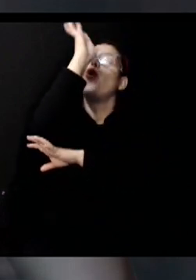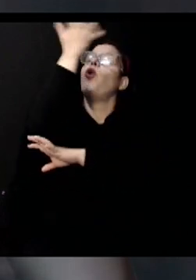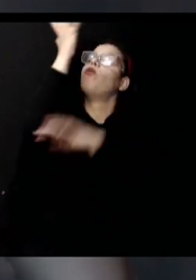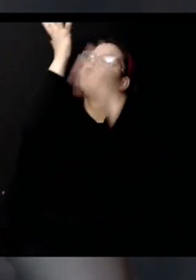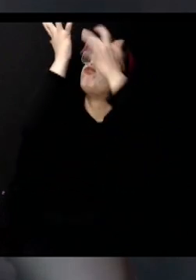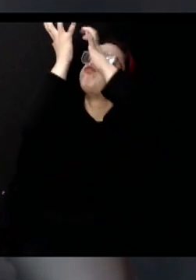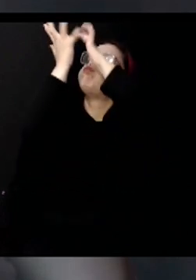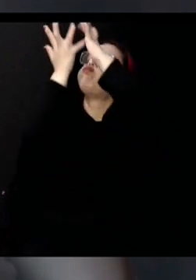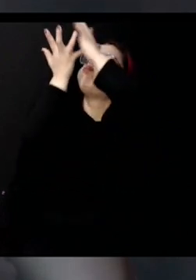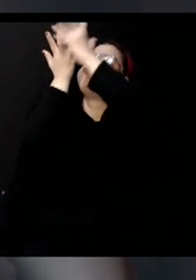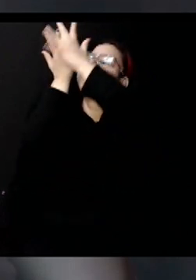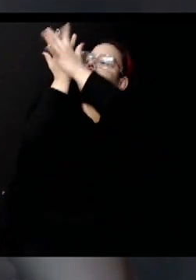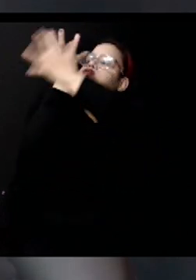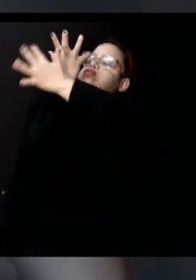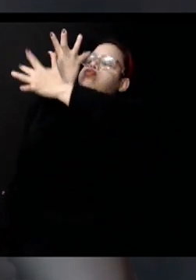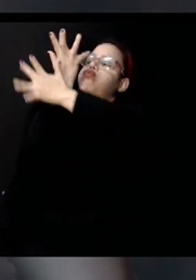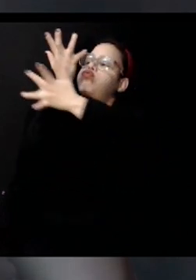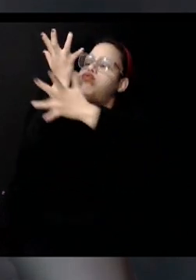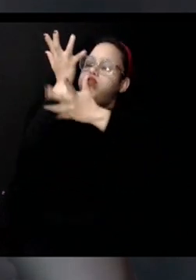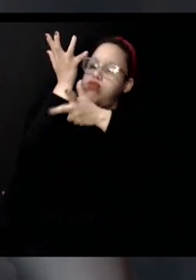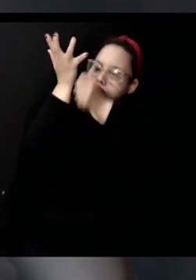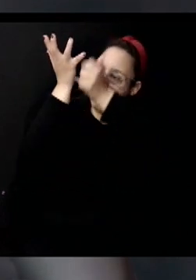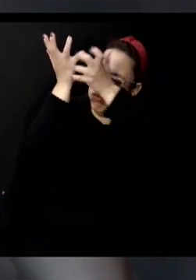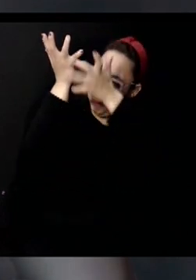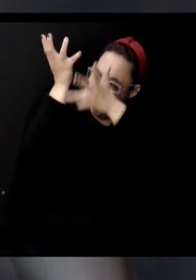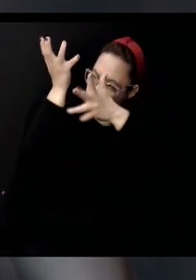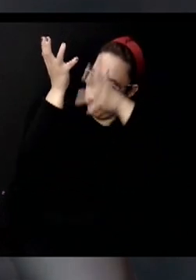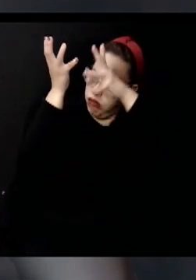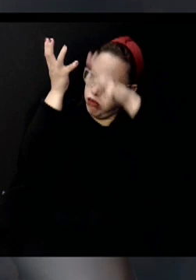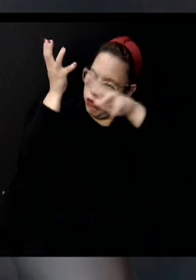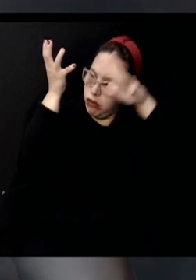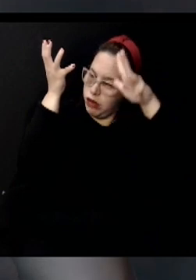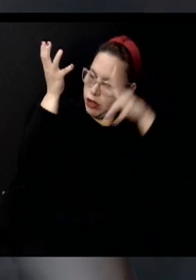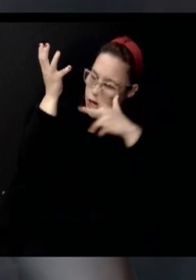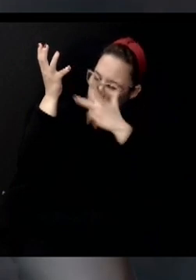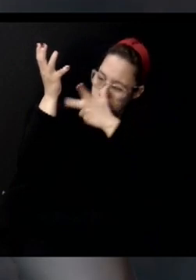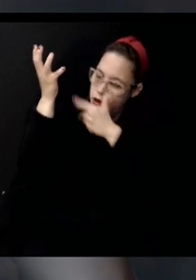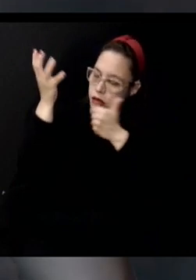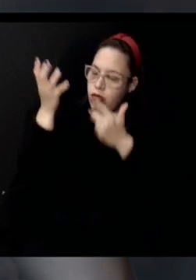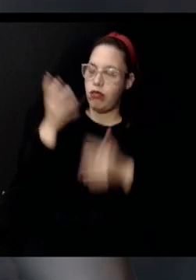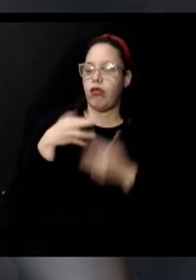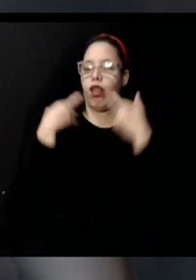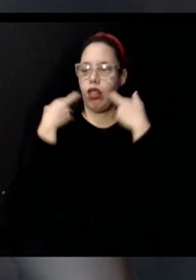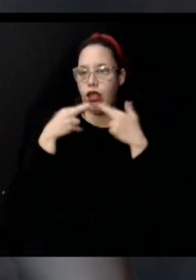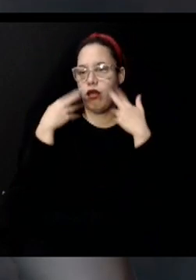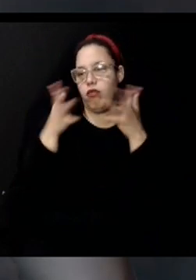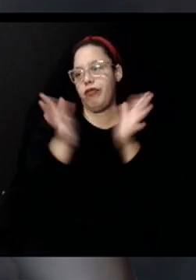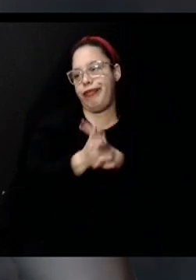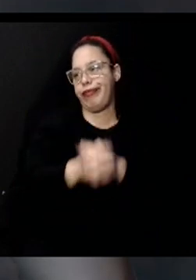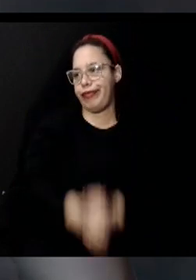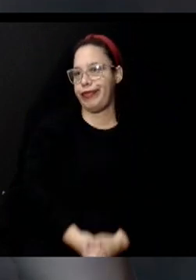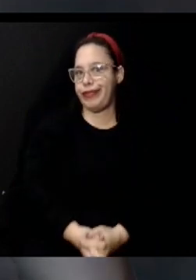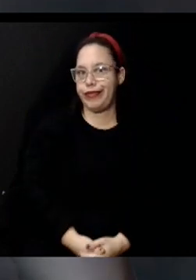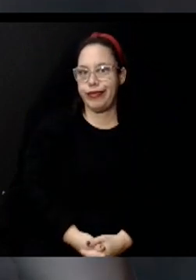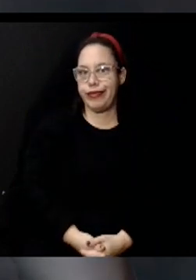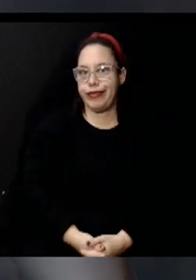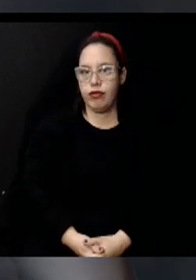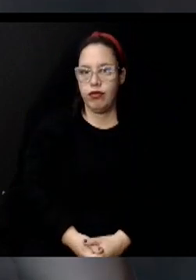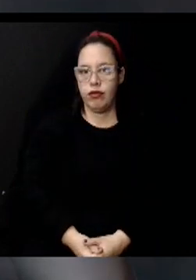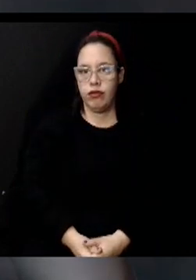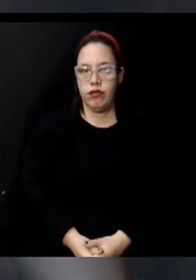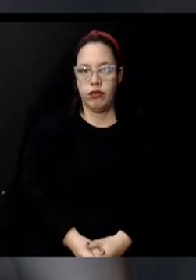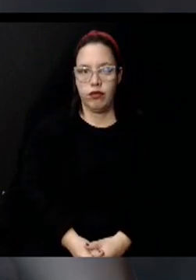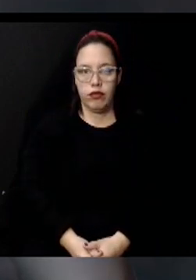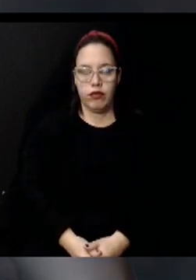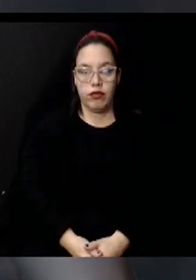coisas da natureza, que é maravilhosa, e as pessoas às vezes reclamam. Então, se Exato. você olhar, às vezes, ela